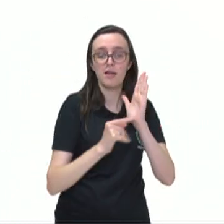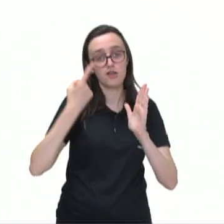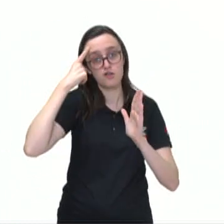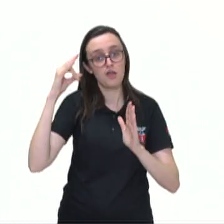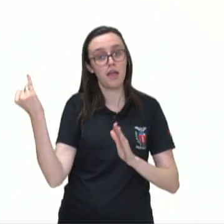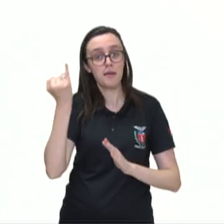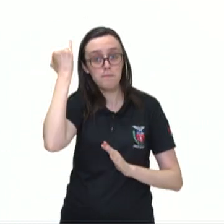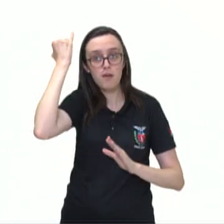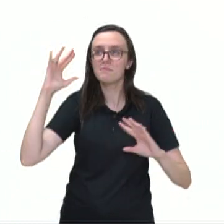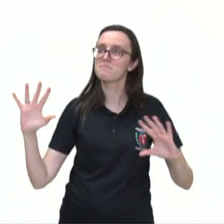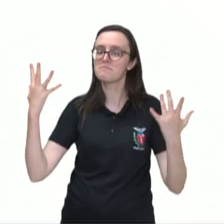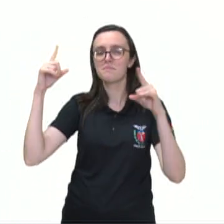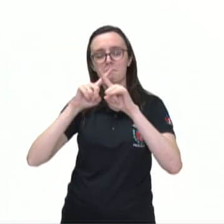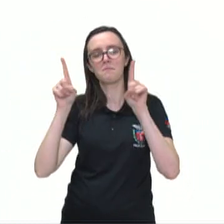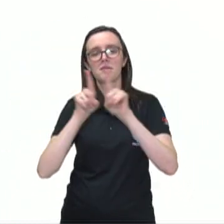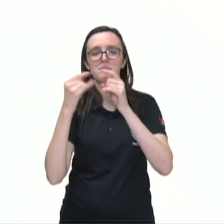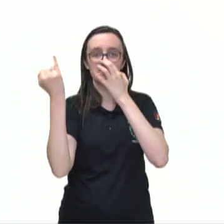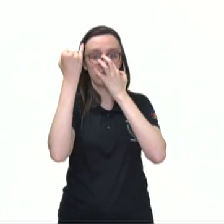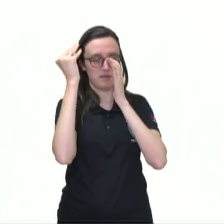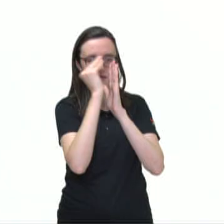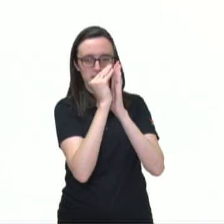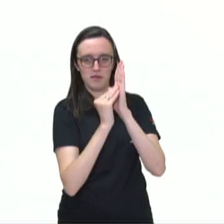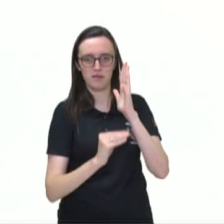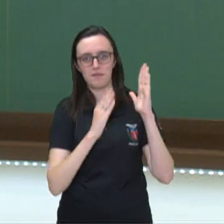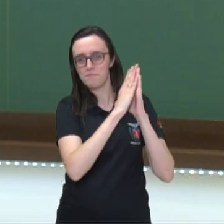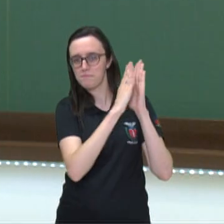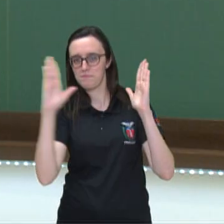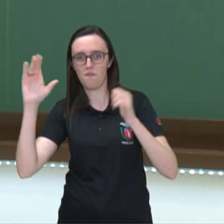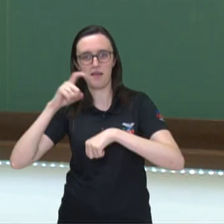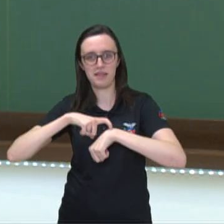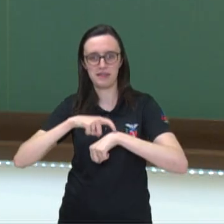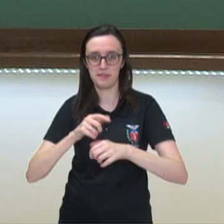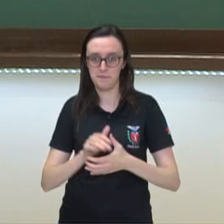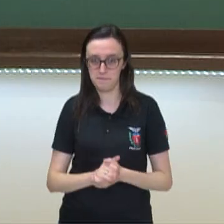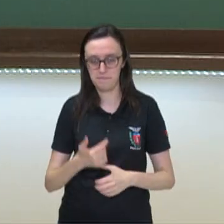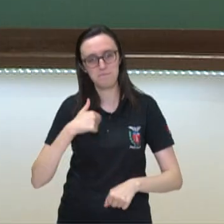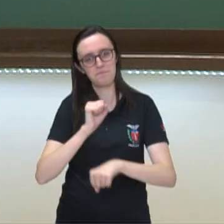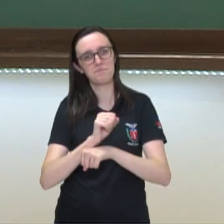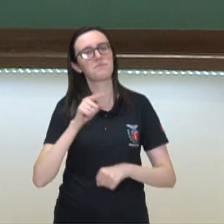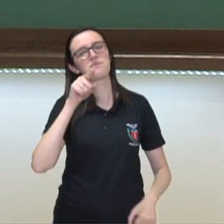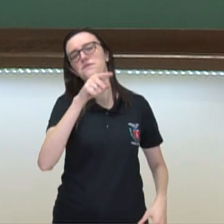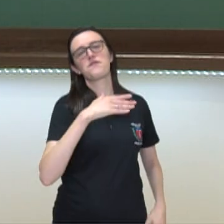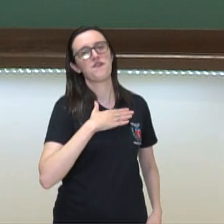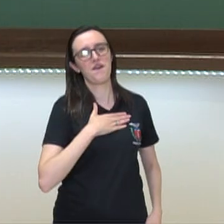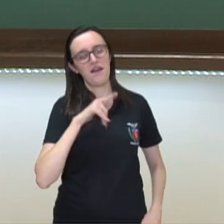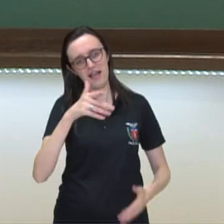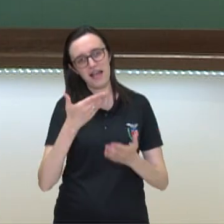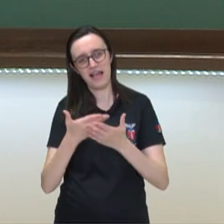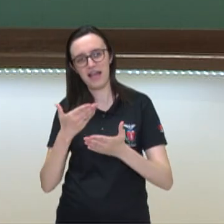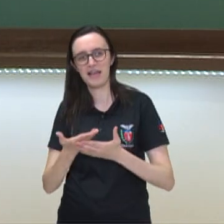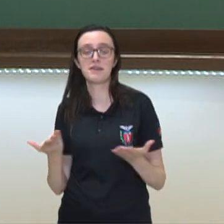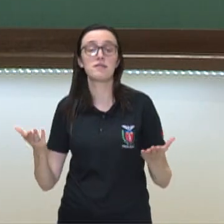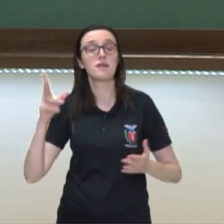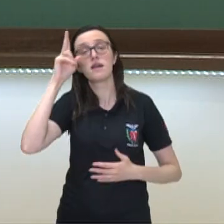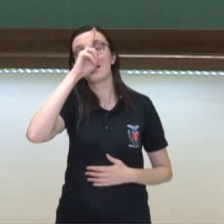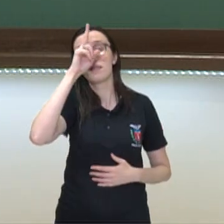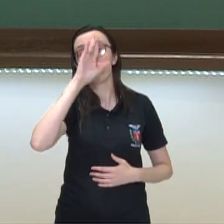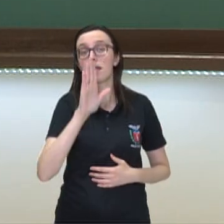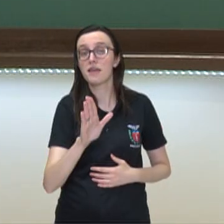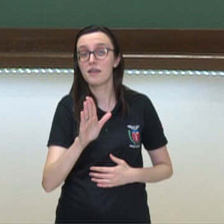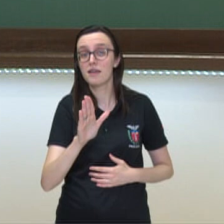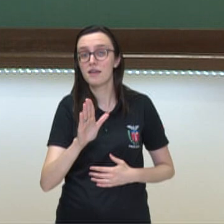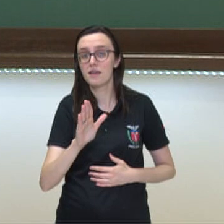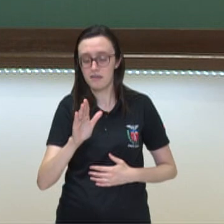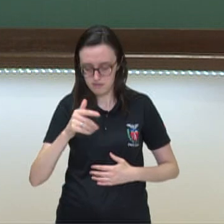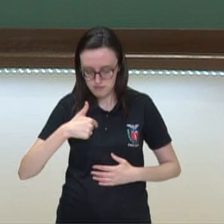importantes, mas também acompanhamos a passagem do tempo. Espero que vocês tenham gostado desta aula. Lembrando,